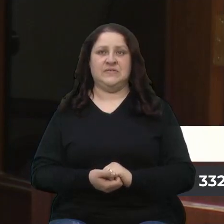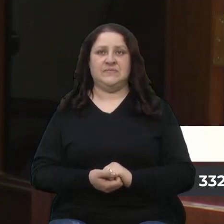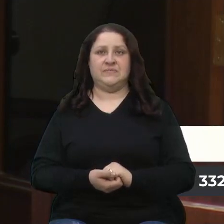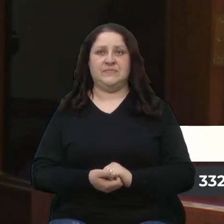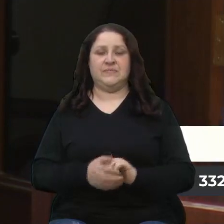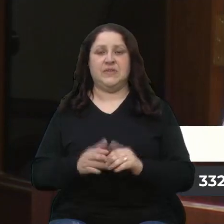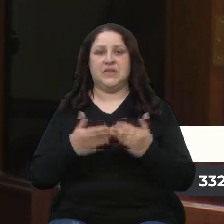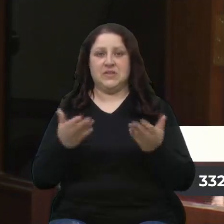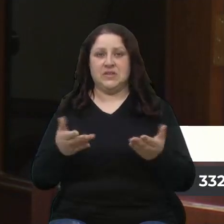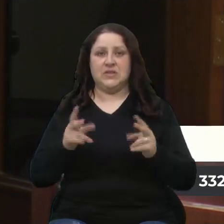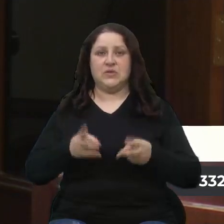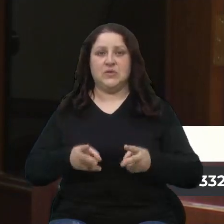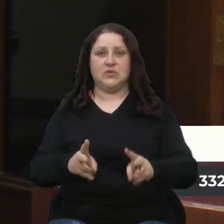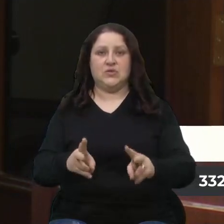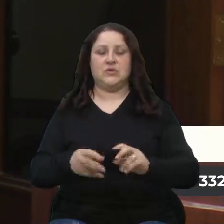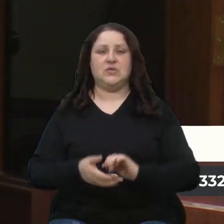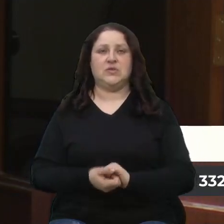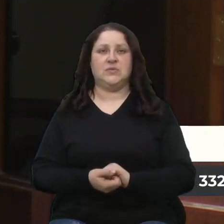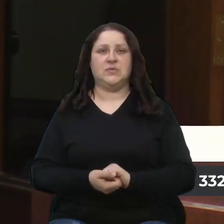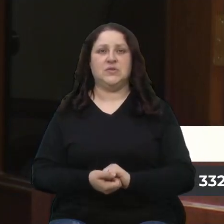Então, vamos seguir